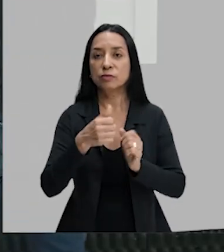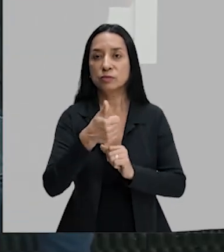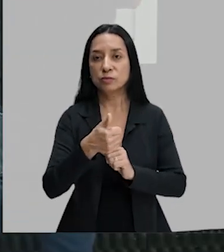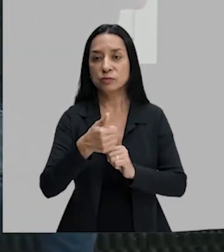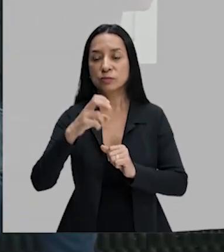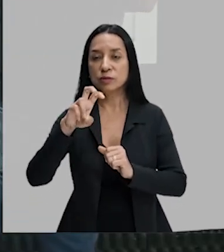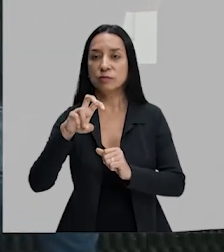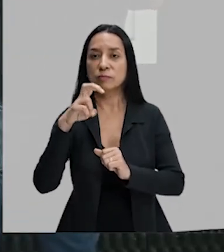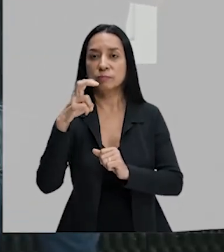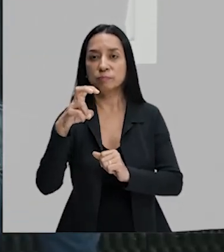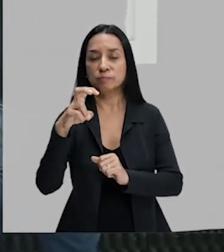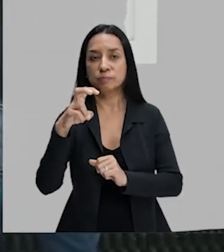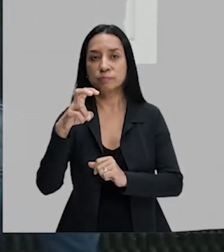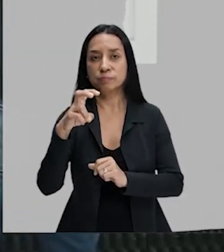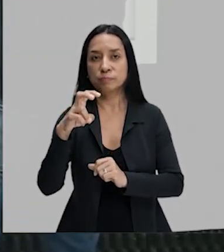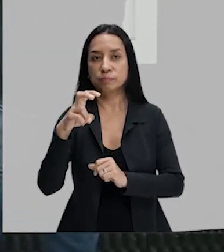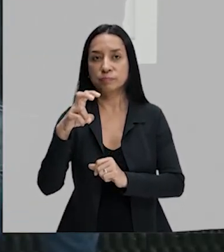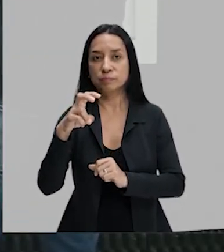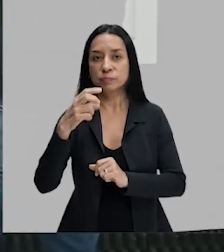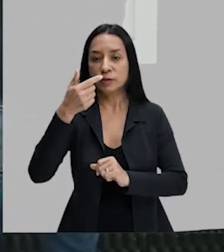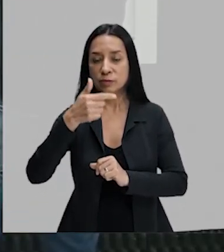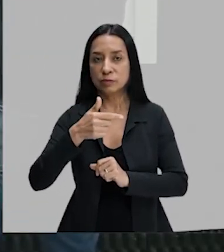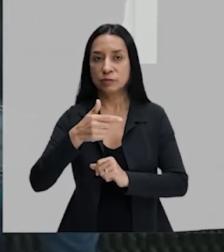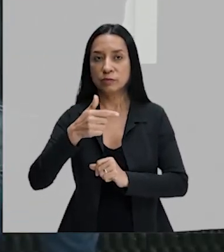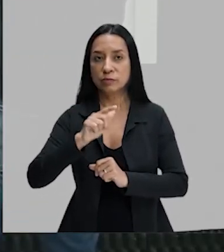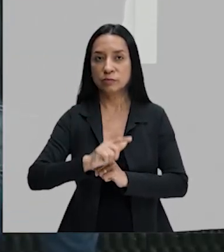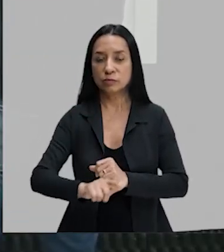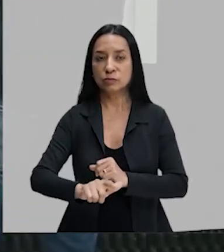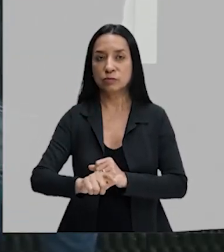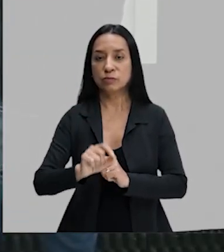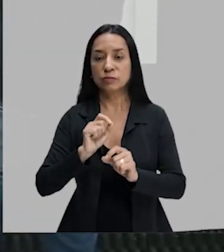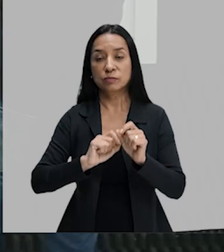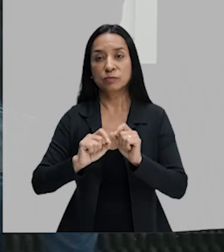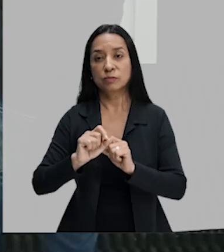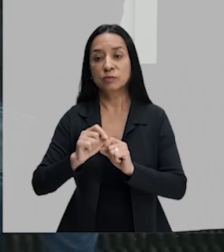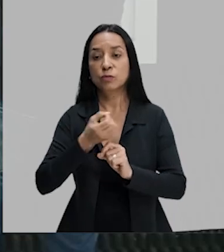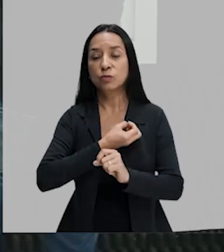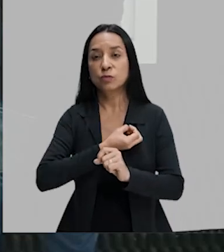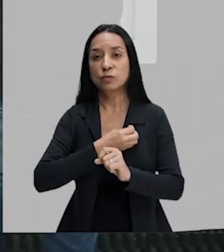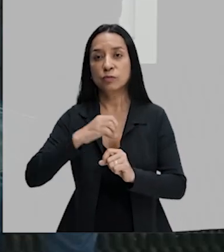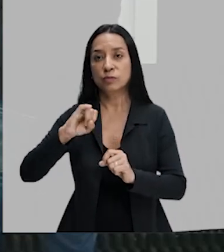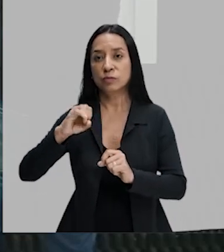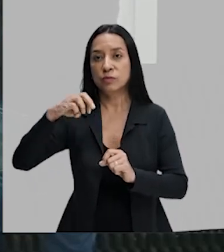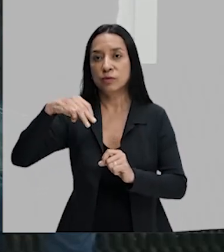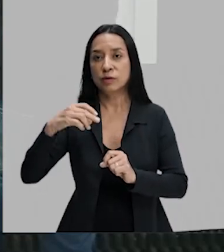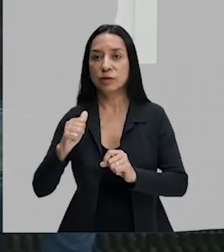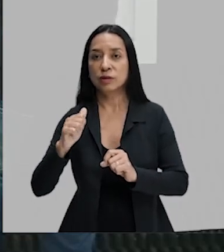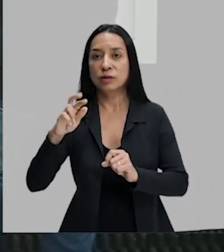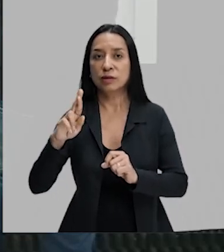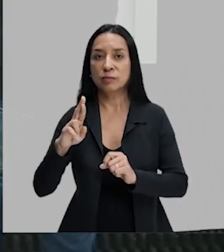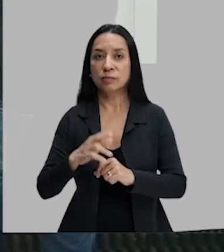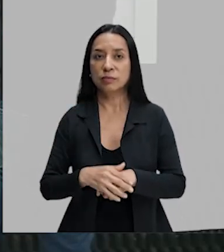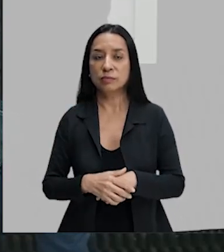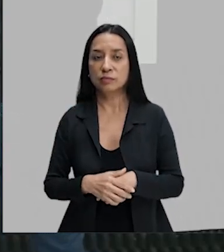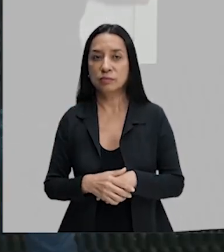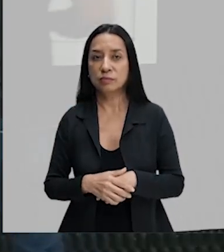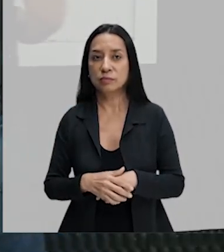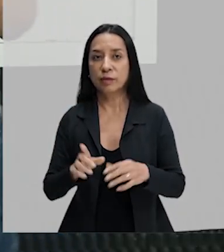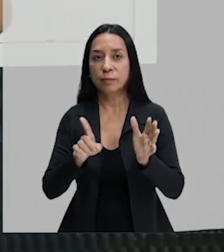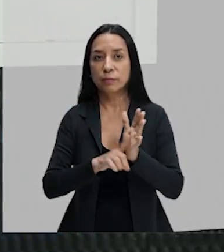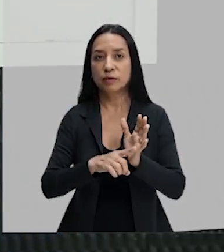quinta potência. Então, de novo, aqui em cima vai dar um número ímpar. Isso significa que vai dar menos